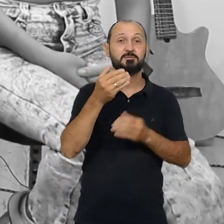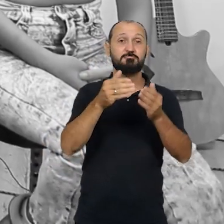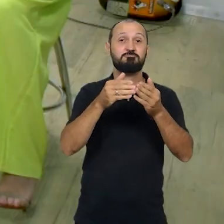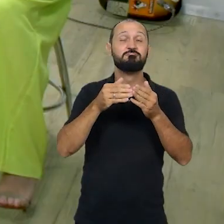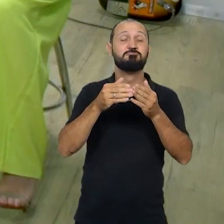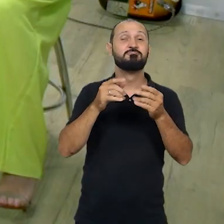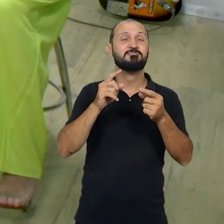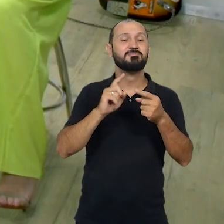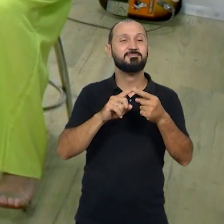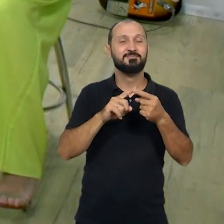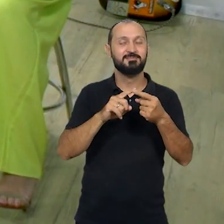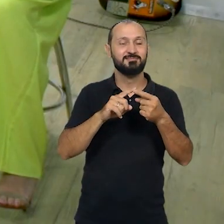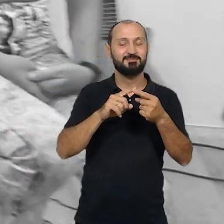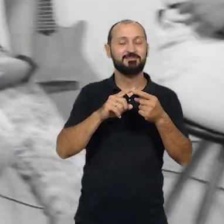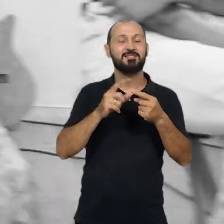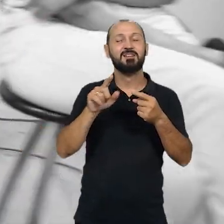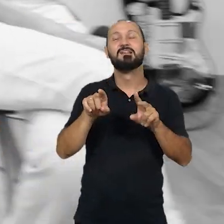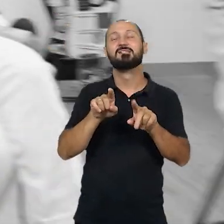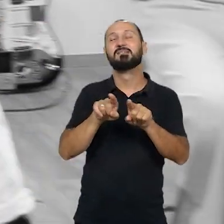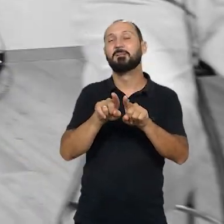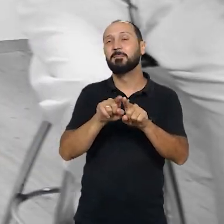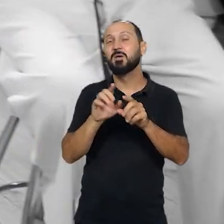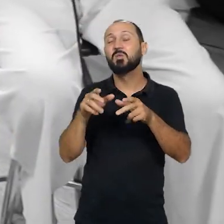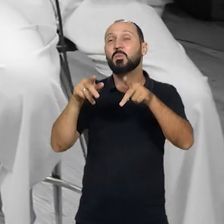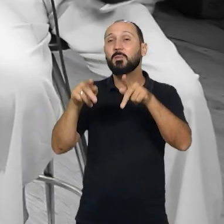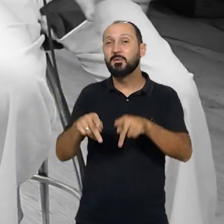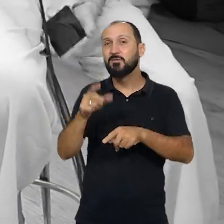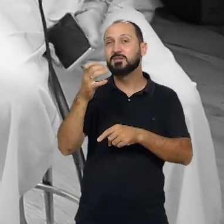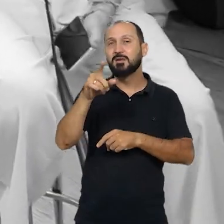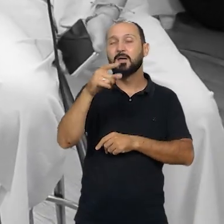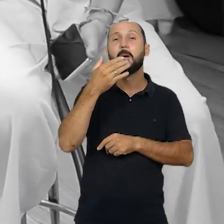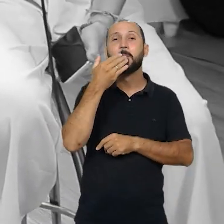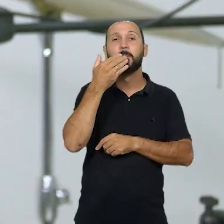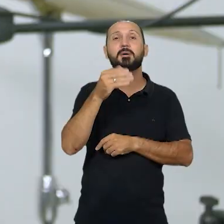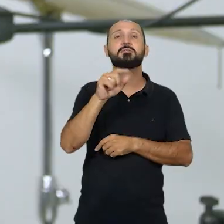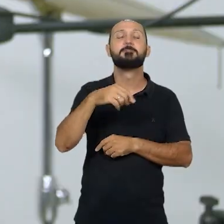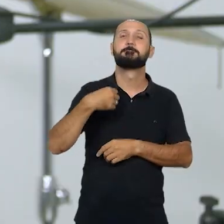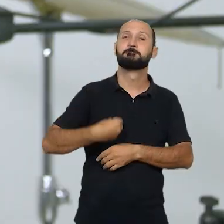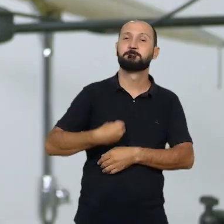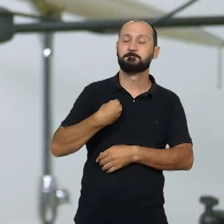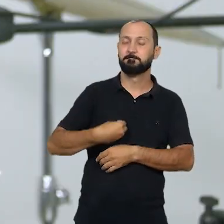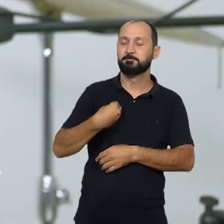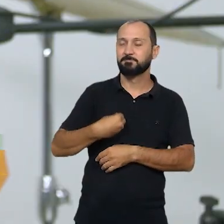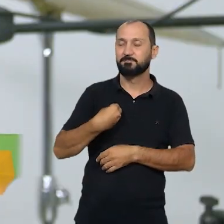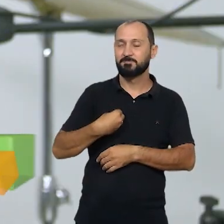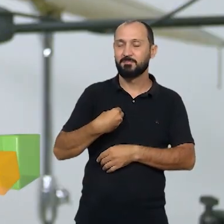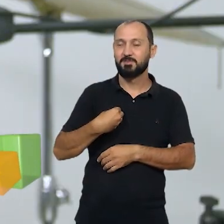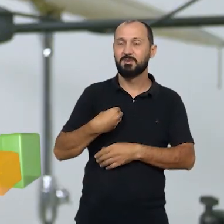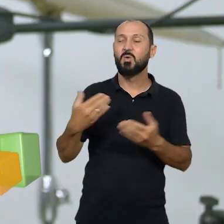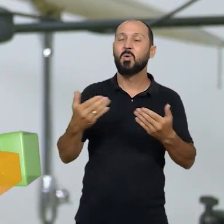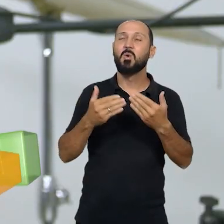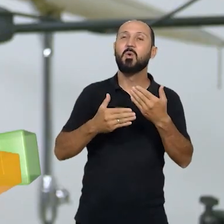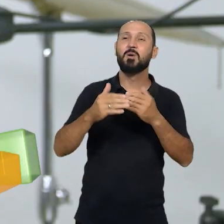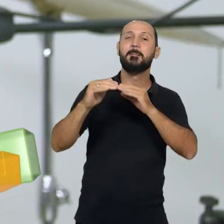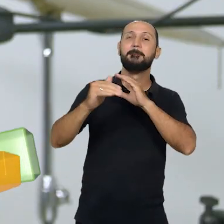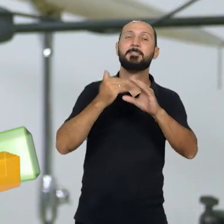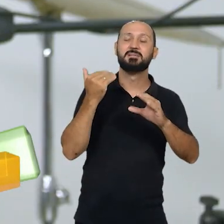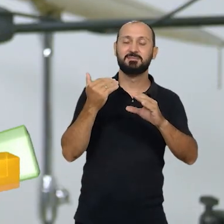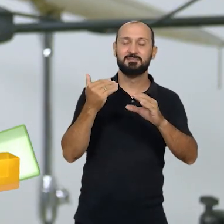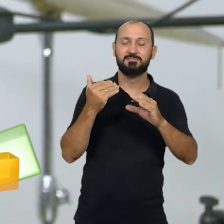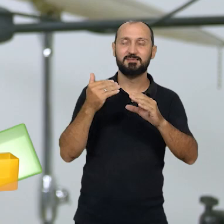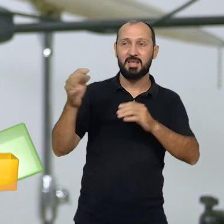Legal demais, músicas autorais, altíssima qualidade. Bom, mas antes da gente ouvir um pouquinho mais de Beca